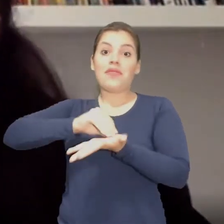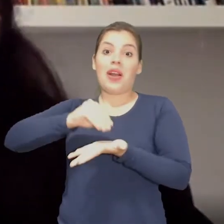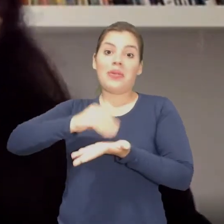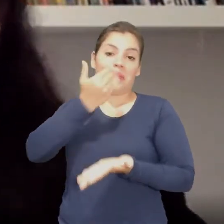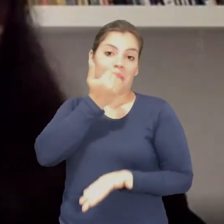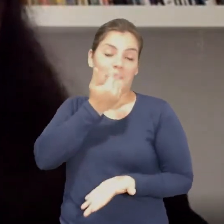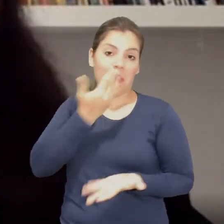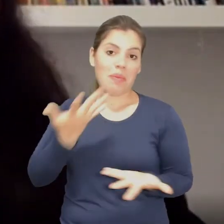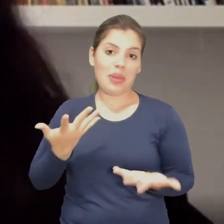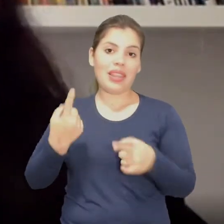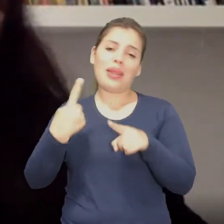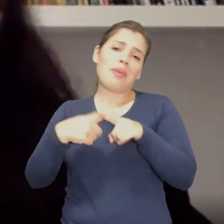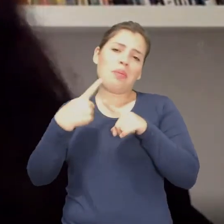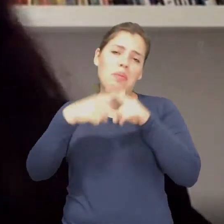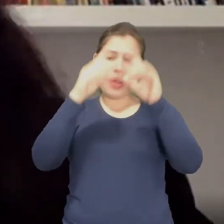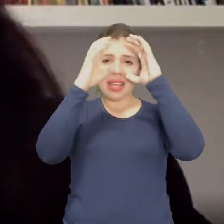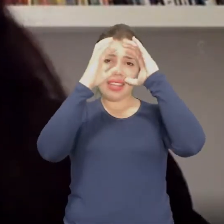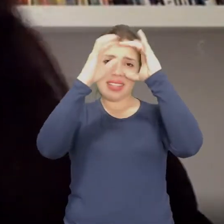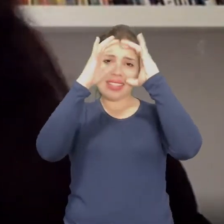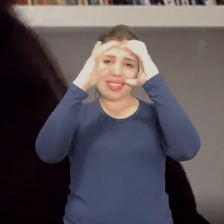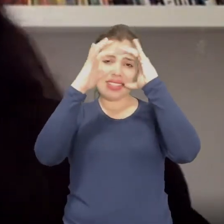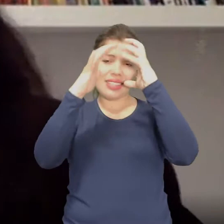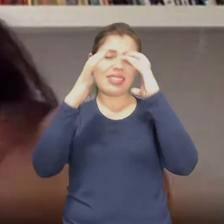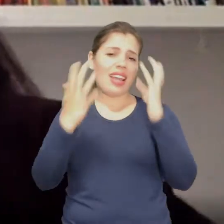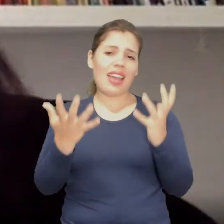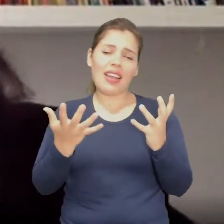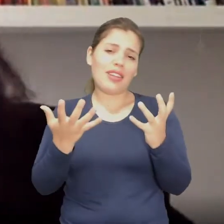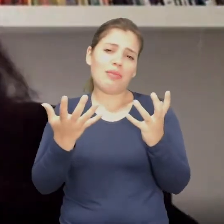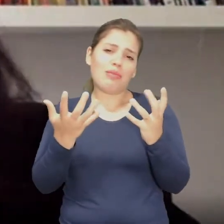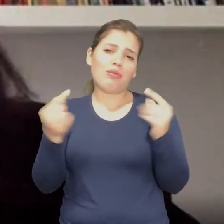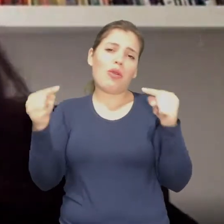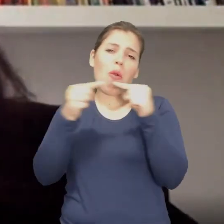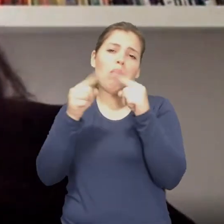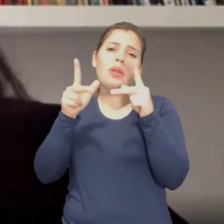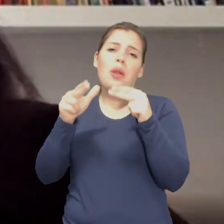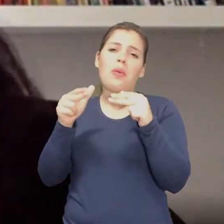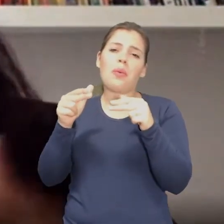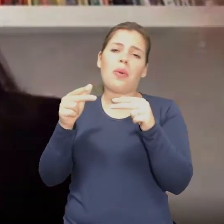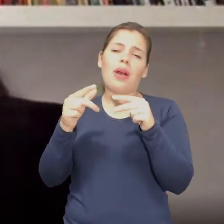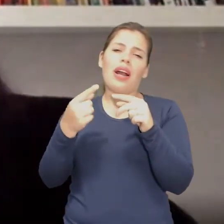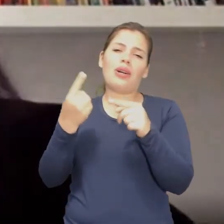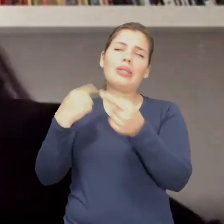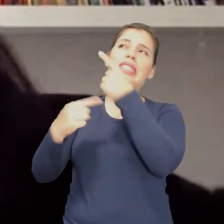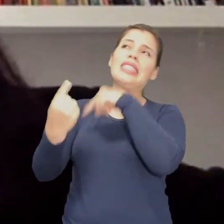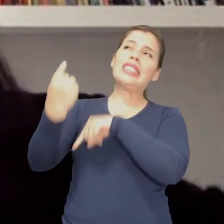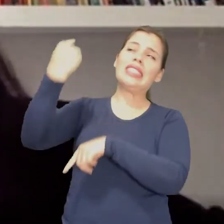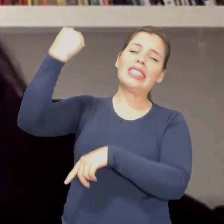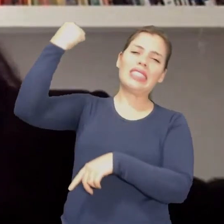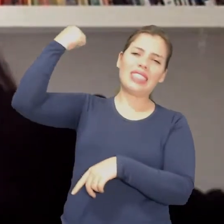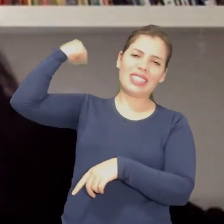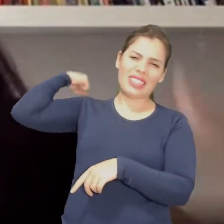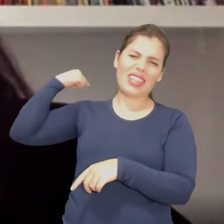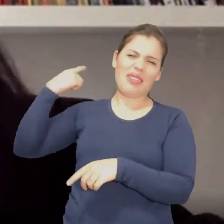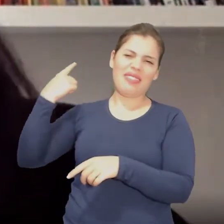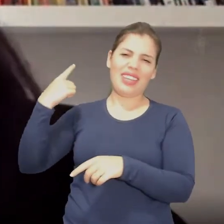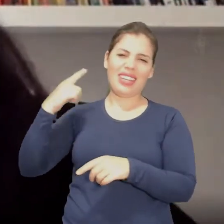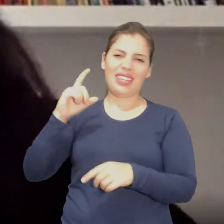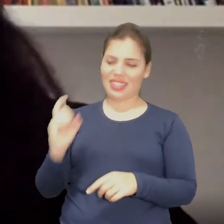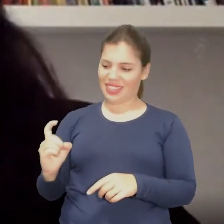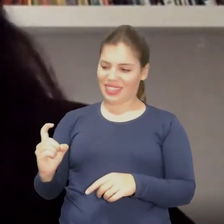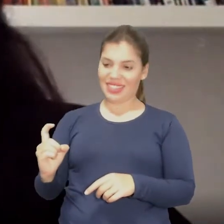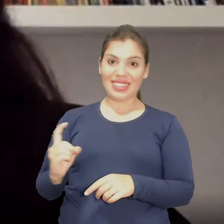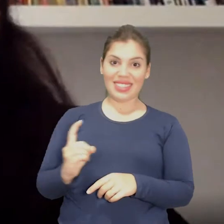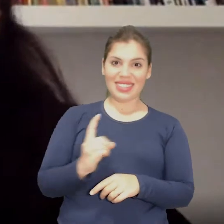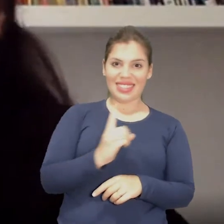comida. Afinal, nosso cérebro não é muito diferente do cérebro de como era o nosso cérebro na época das cavernas,